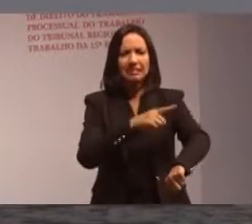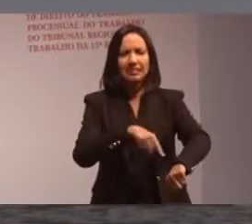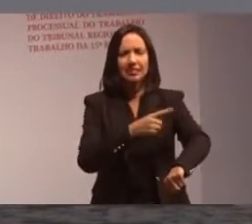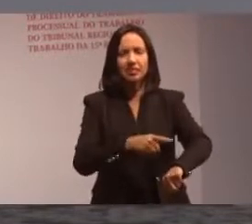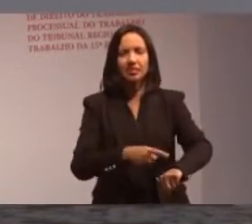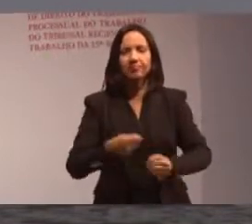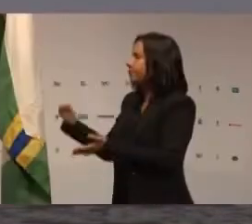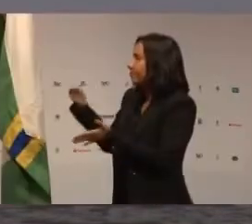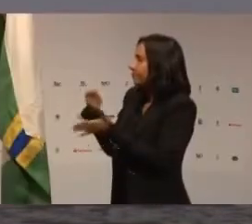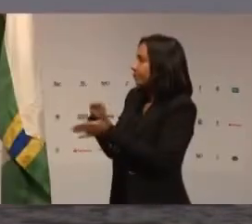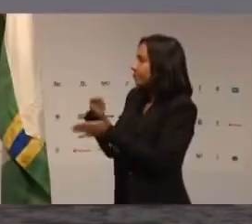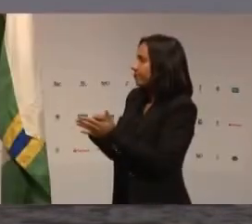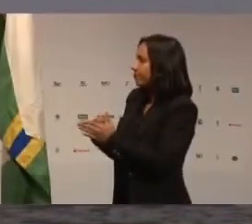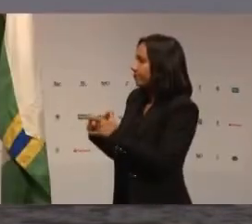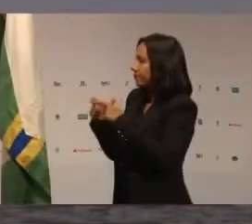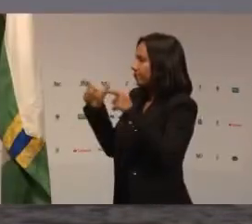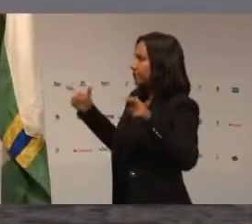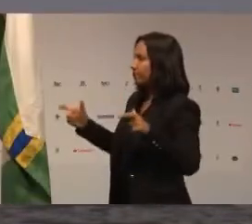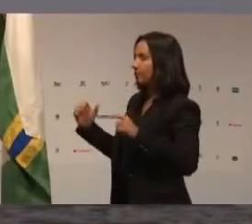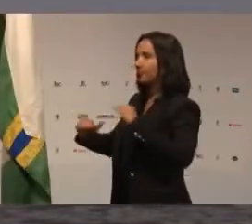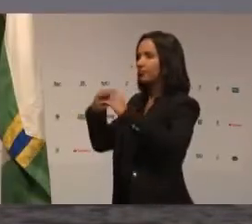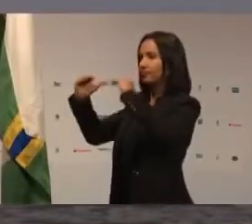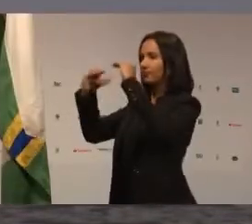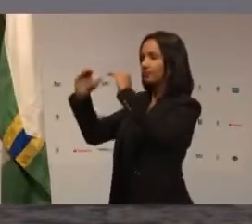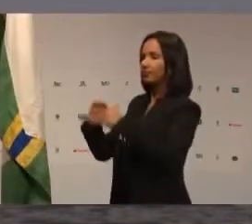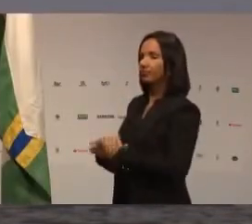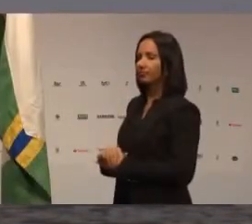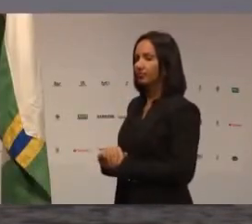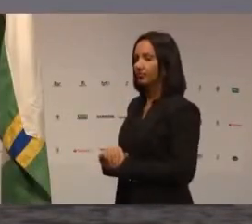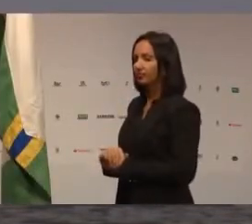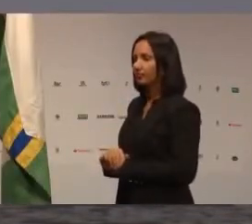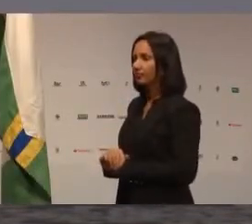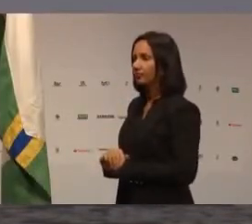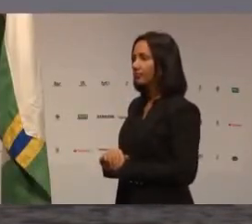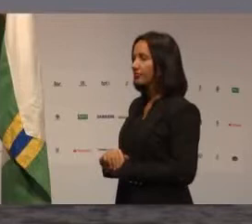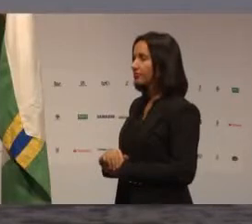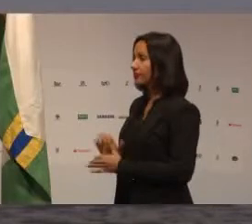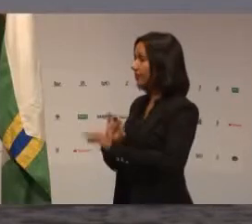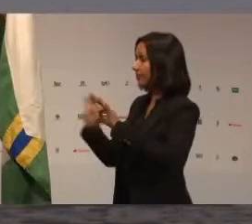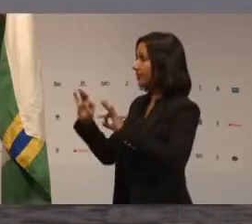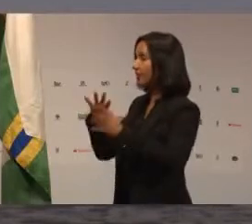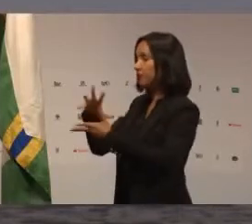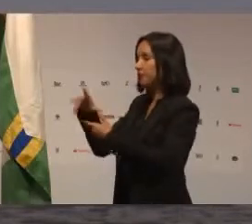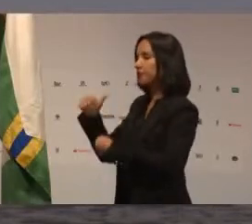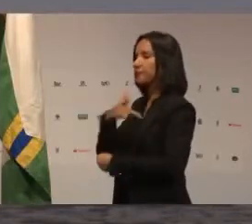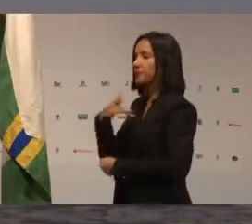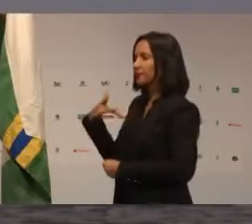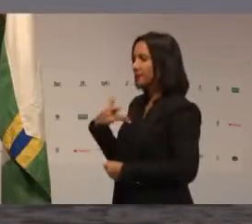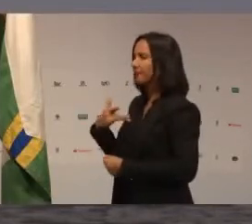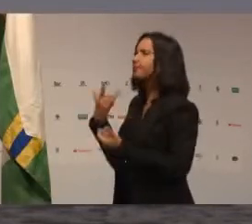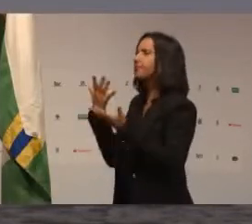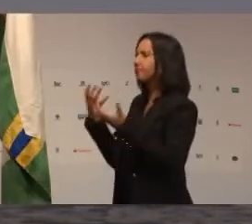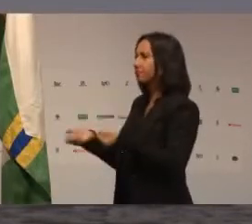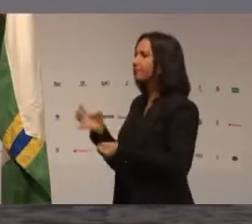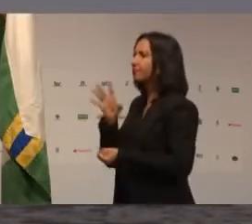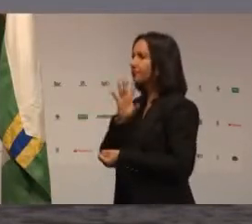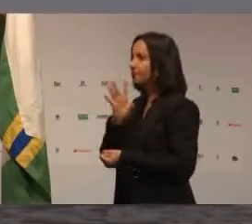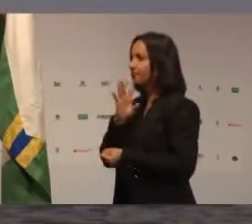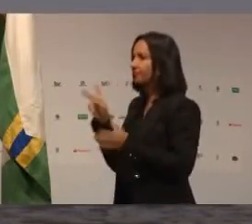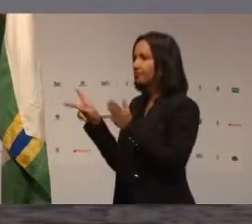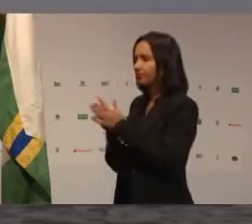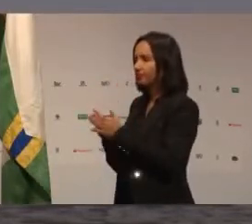exigência crescente de produtividade. A Organização Mundial de Saúde também reconheceu a síndrome